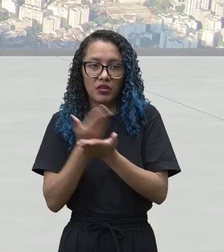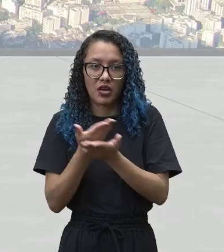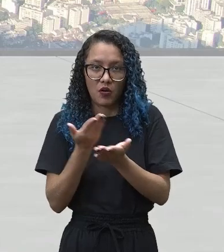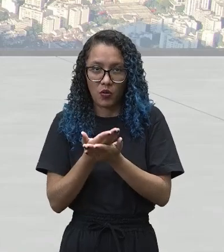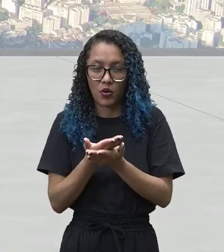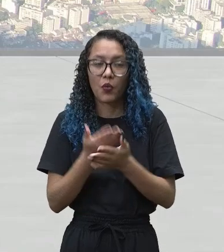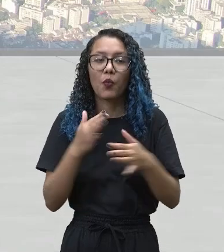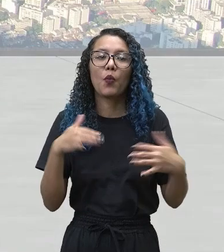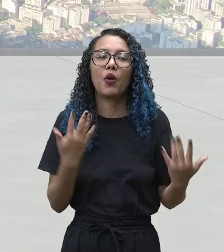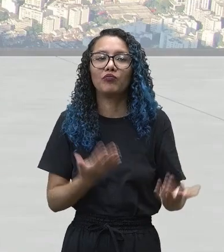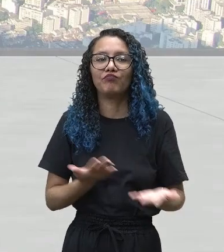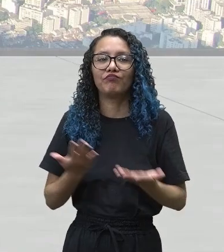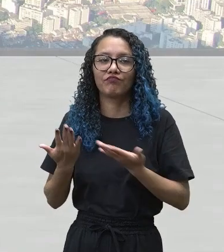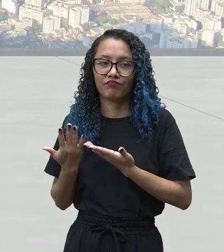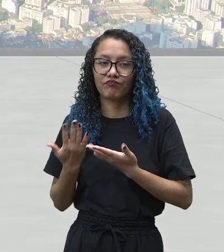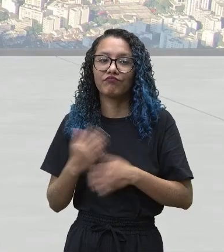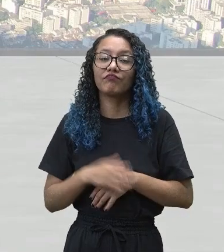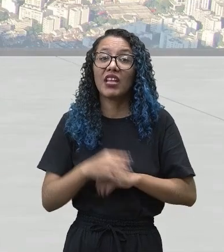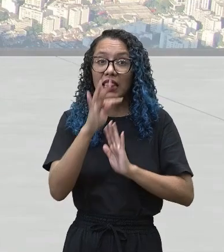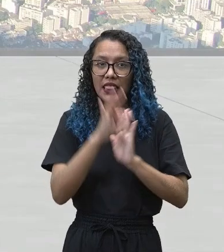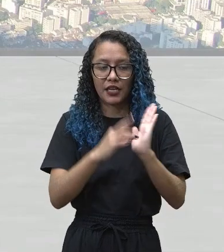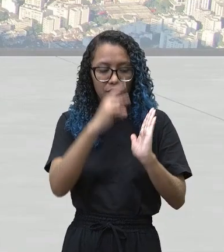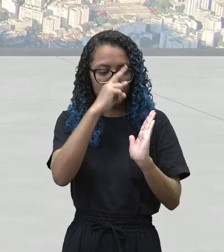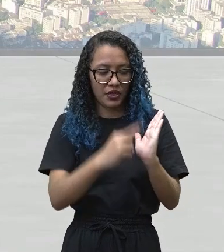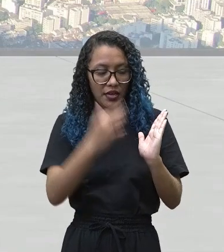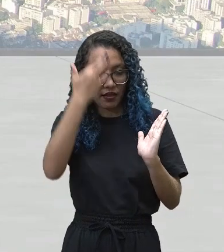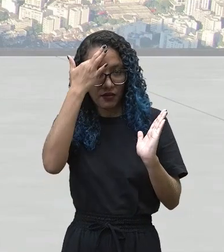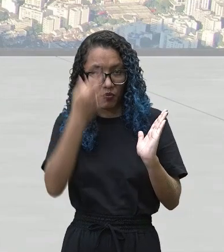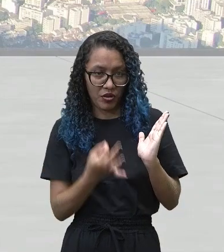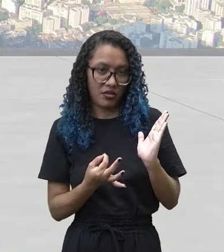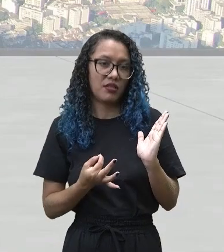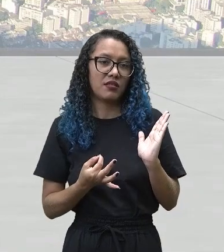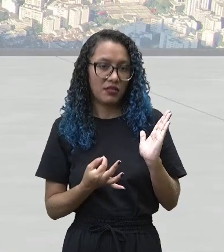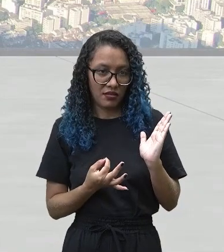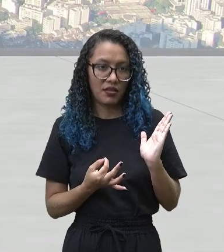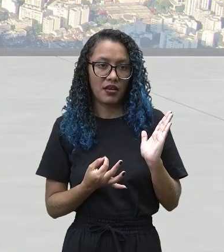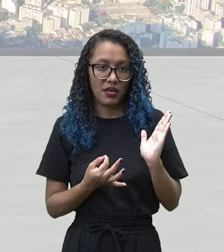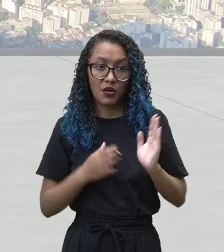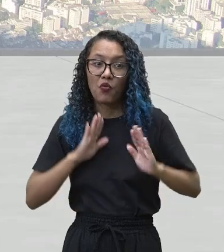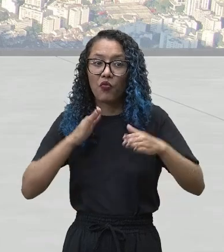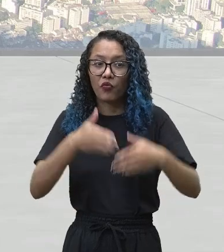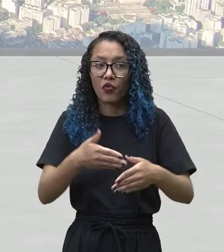e interpretação de textos, texto